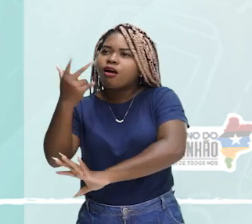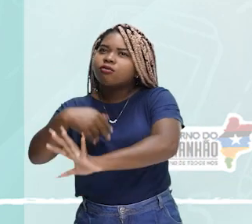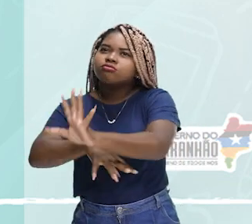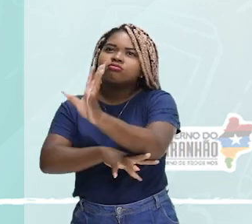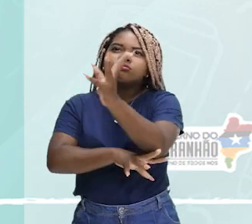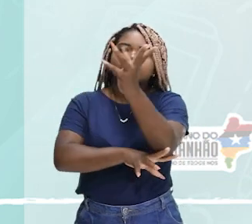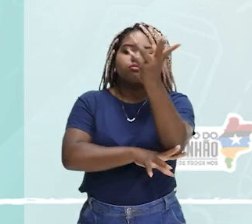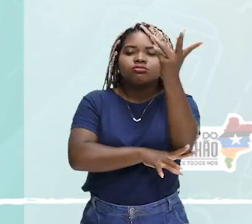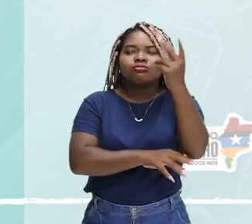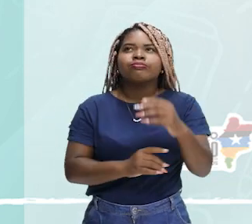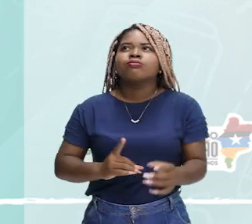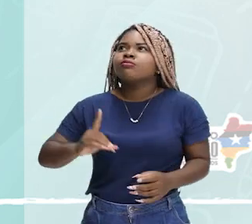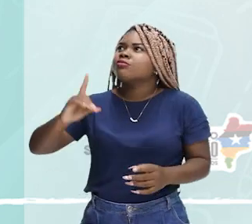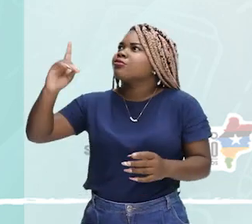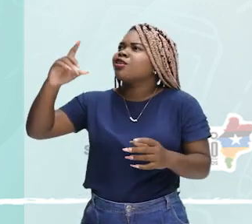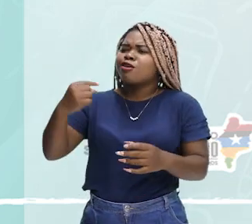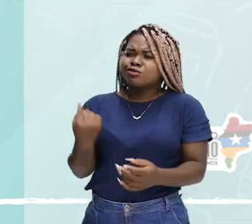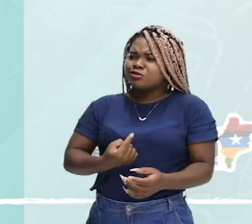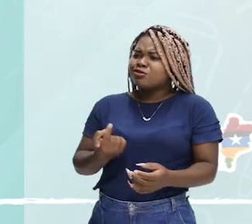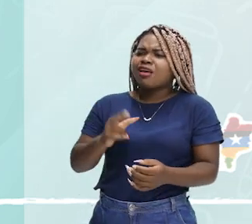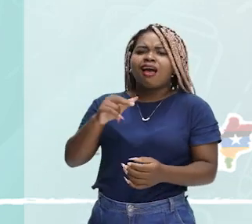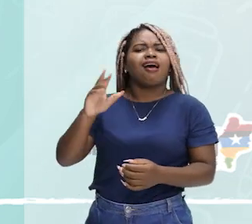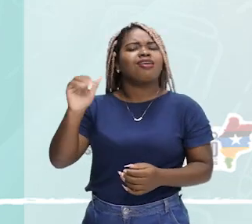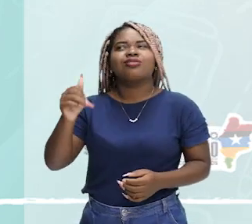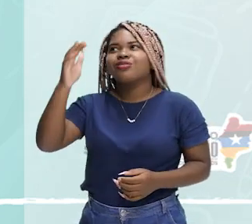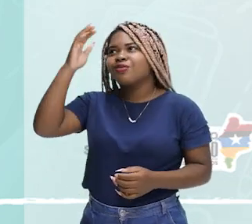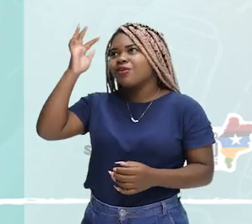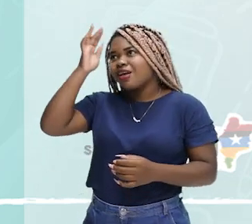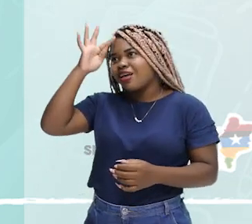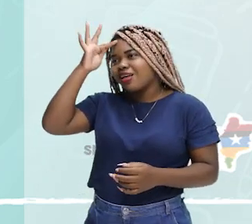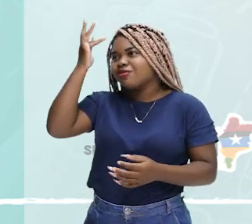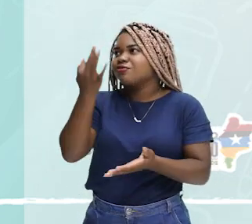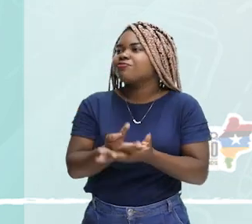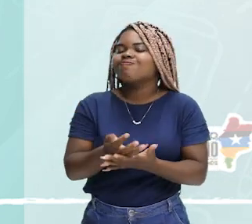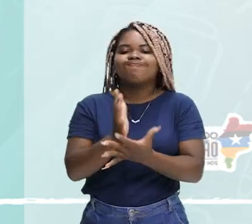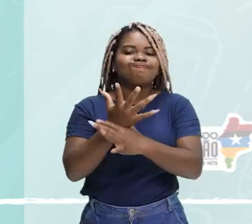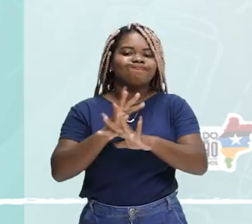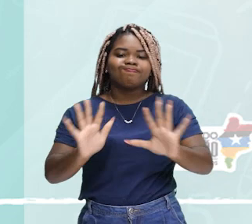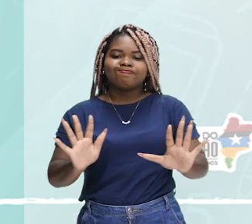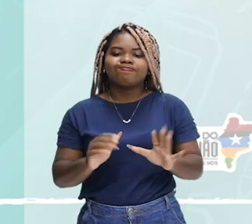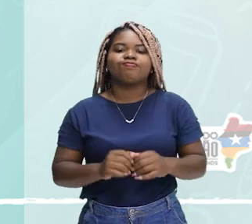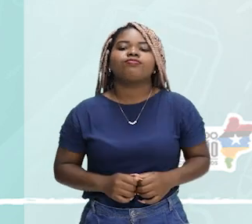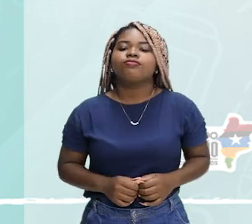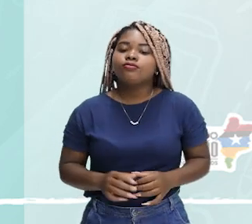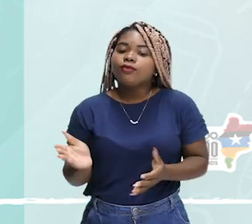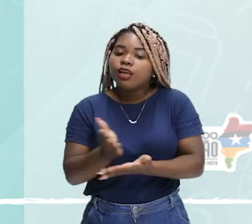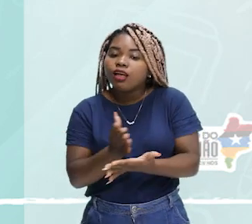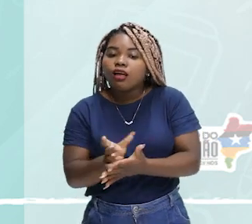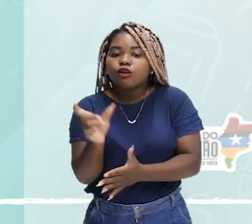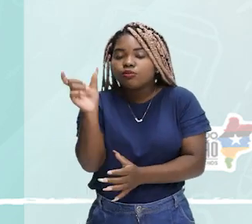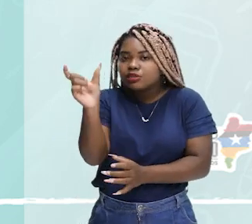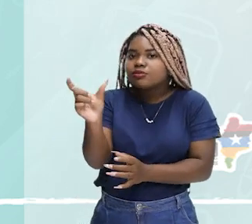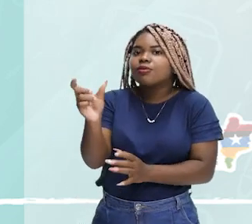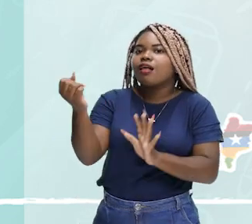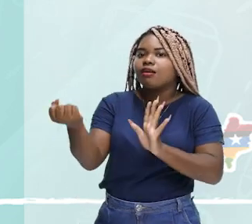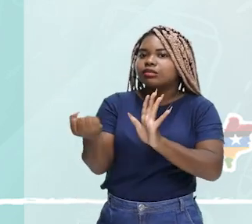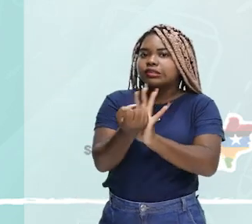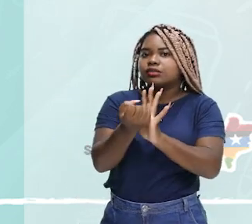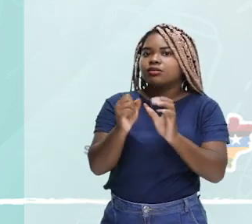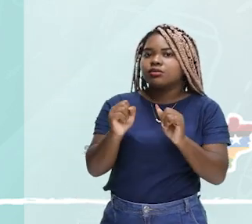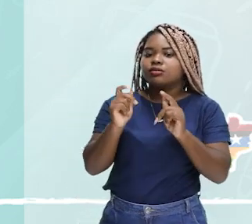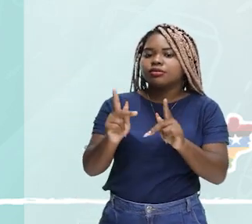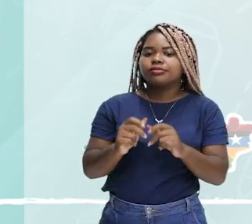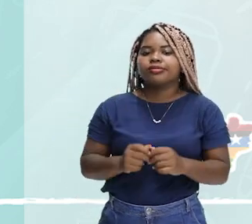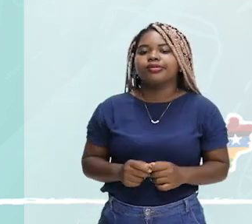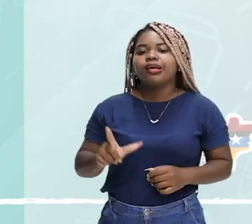Por Deus, nunca me vi tão só. É a própria fé o que destrói. Então, tem ali algumas palavras destacadas e elas estão